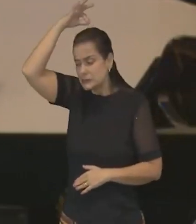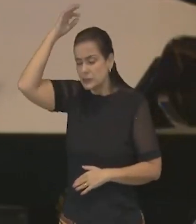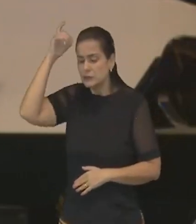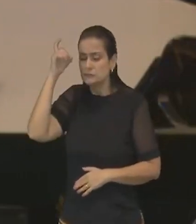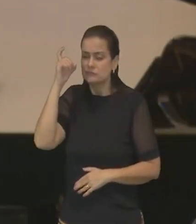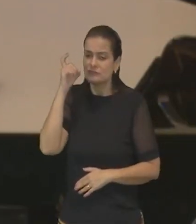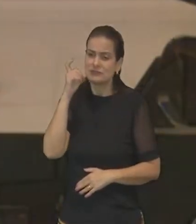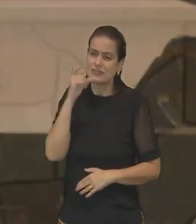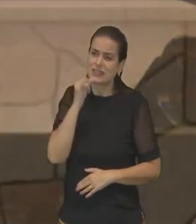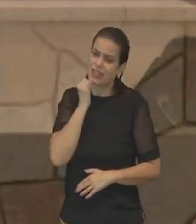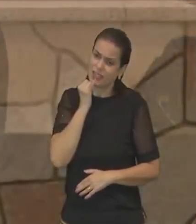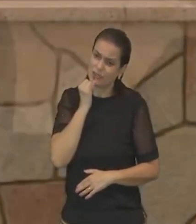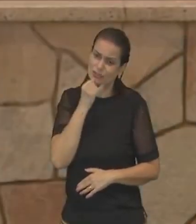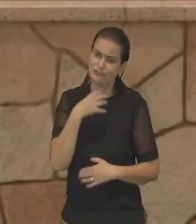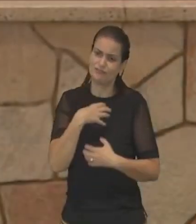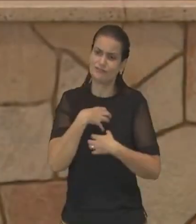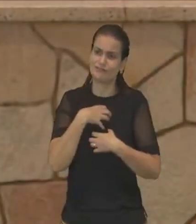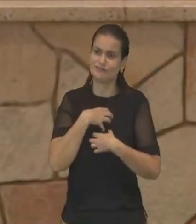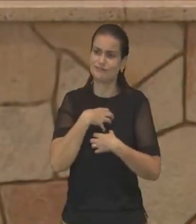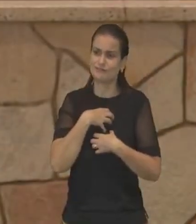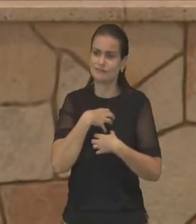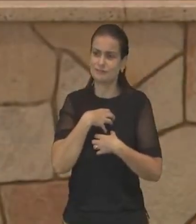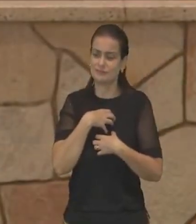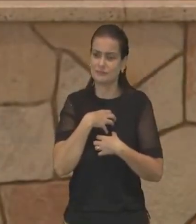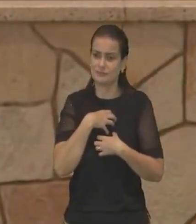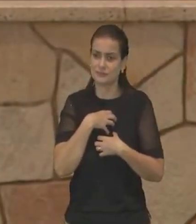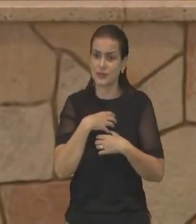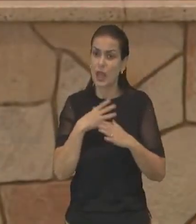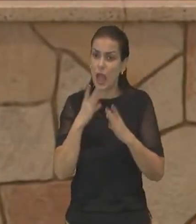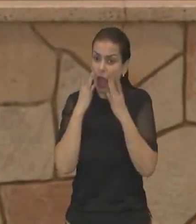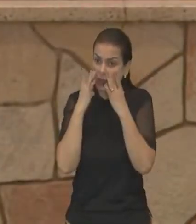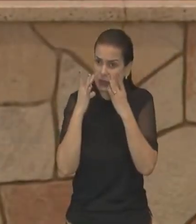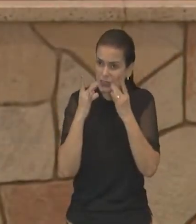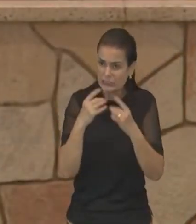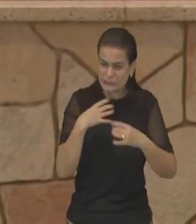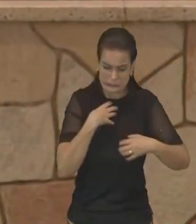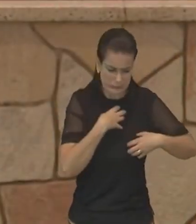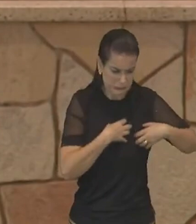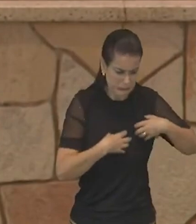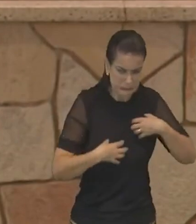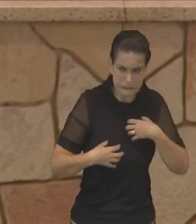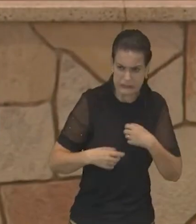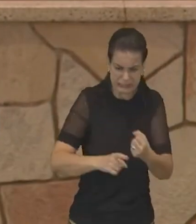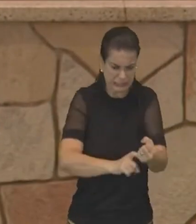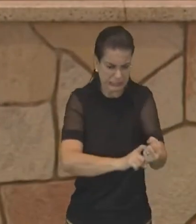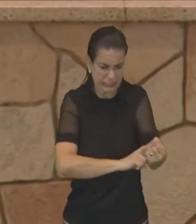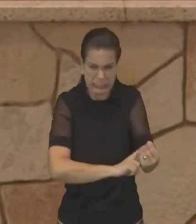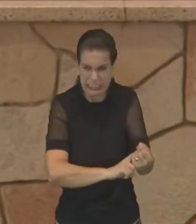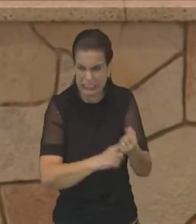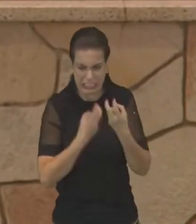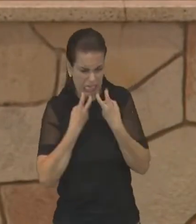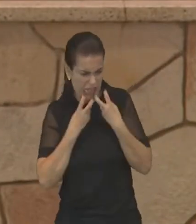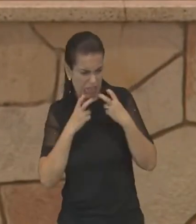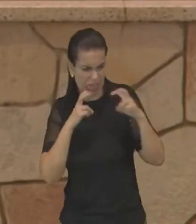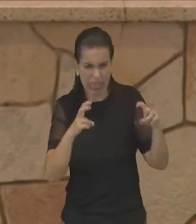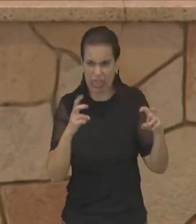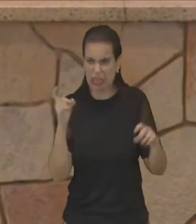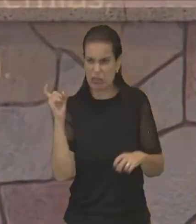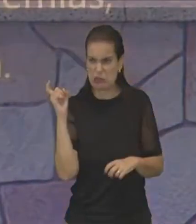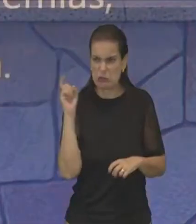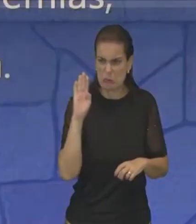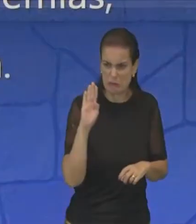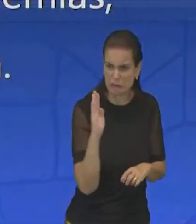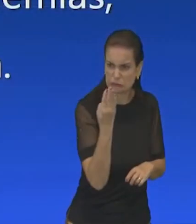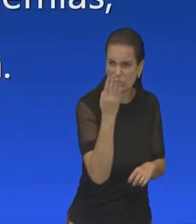Não entristeça o Espírito. Longe de vós toda amargura e cólera, e ira, e gritaria, e blasfêmias,